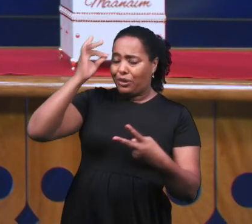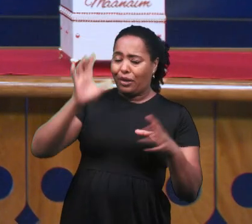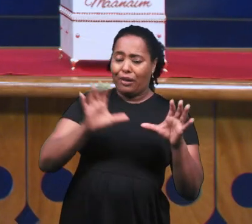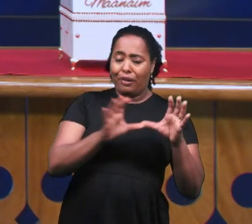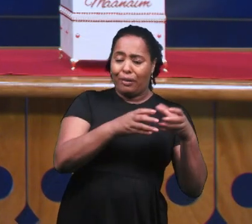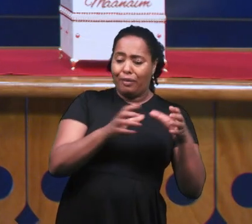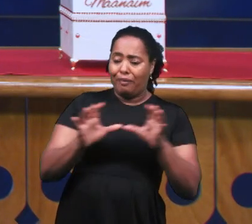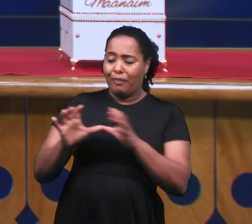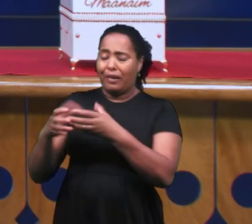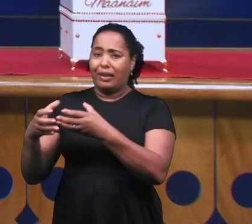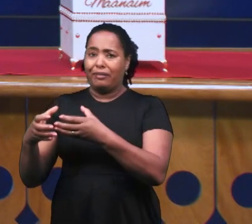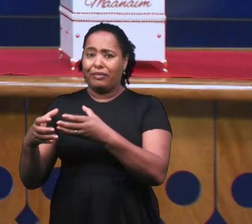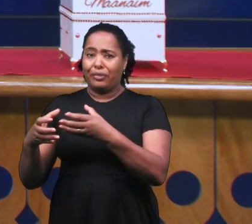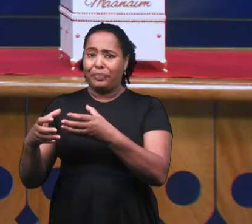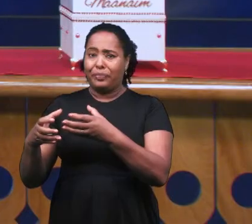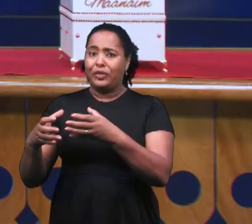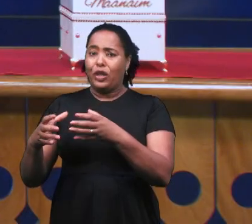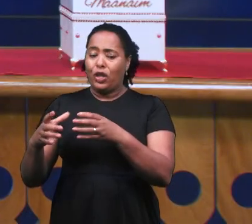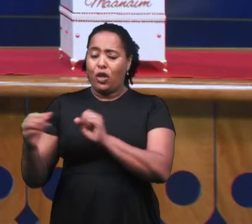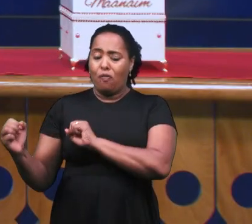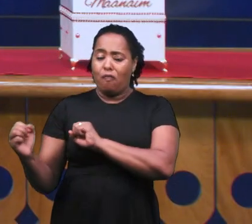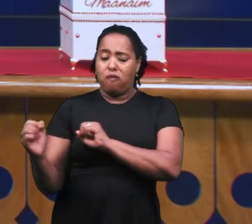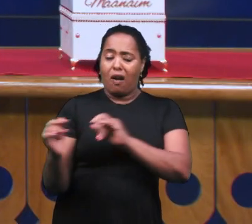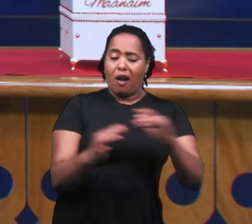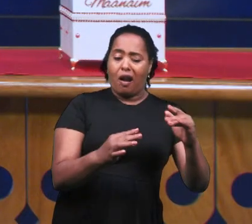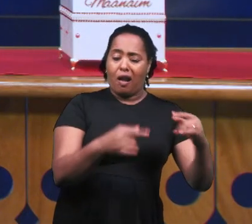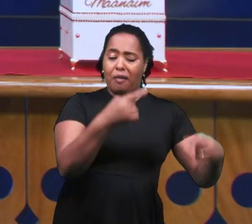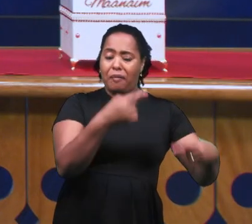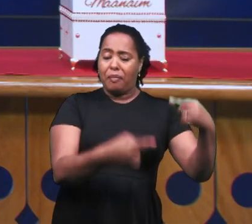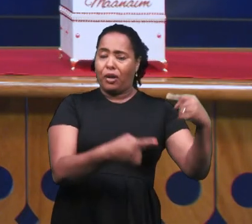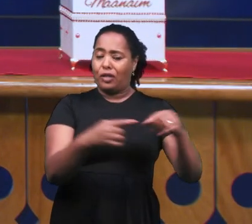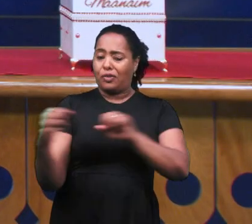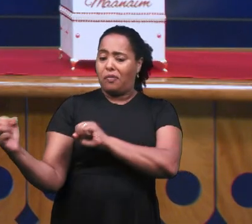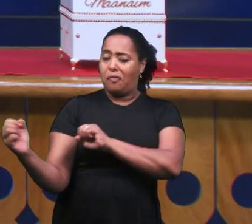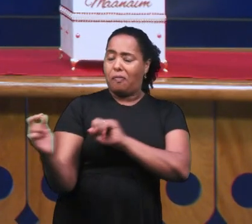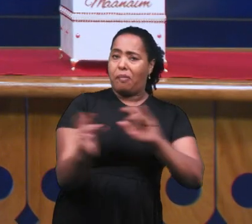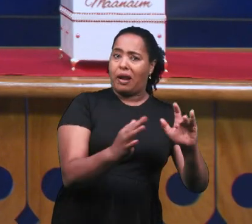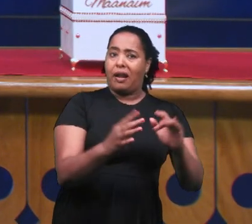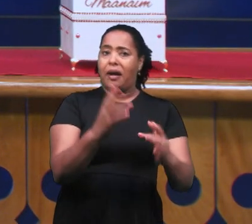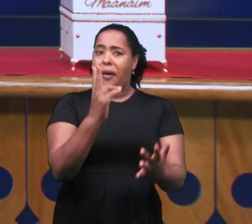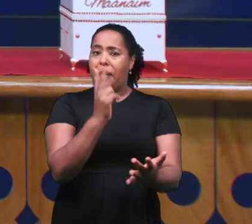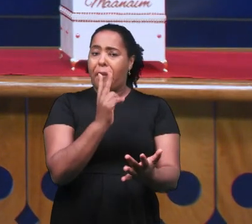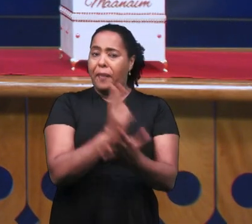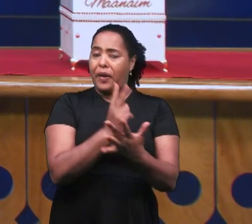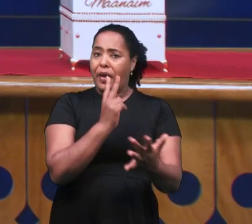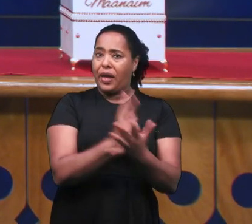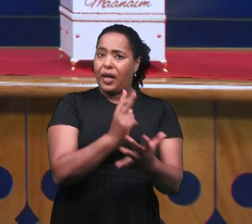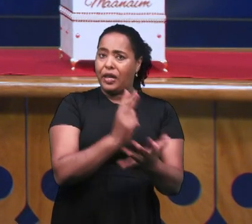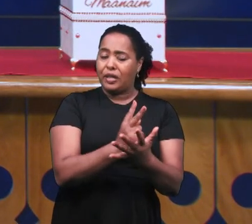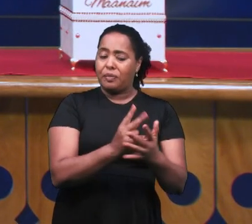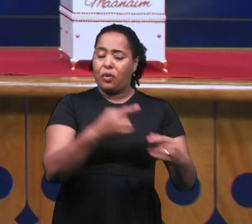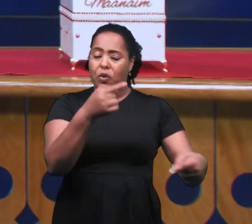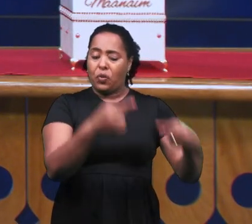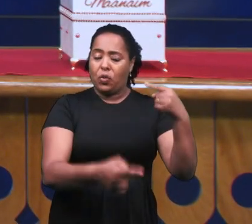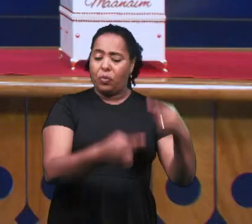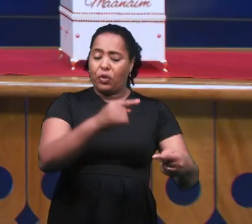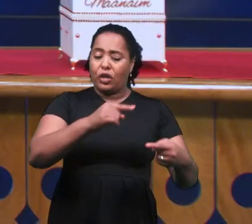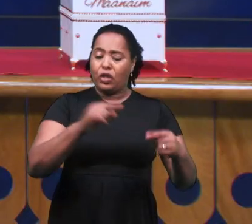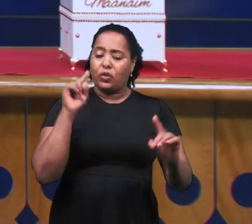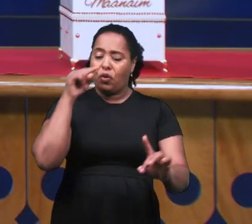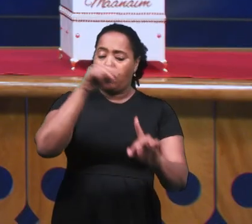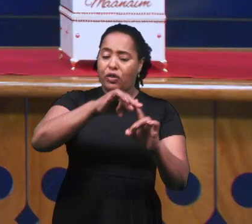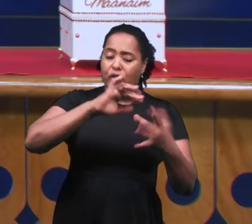político, sabia? Ainda que o lado político venha amanhã tirá-lo e destruir a igreja,